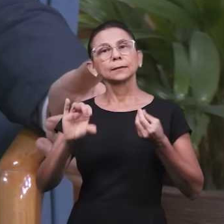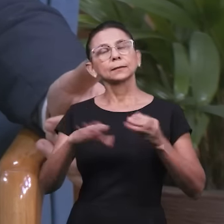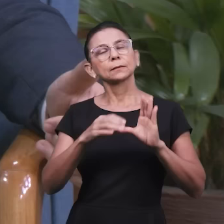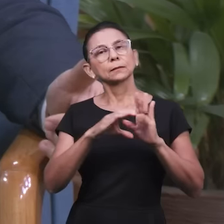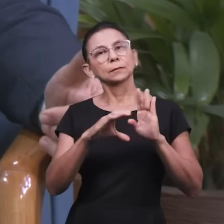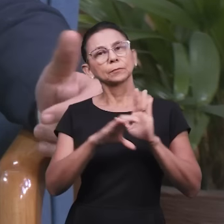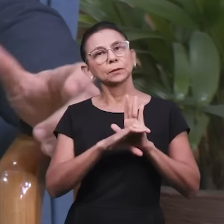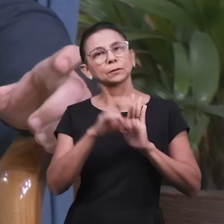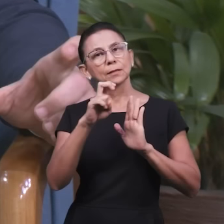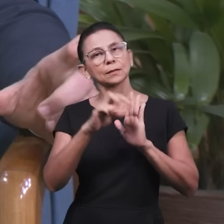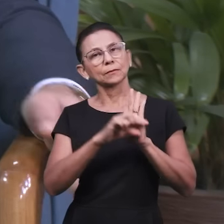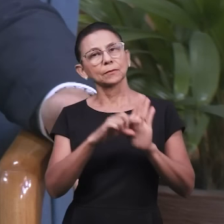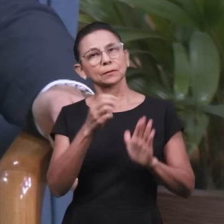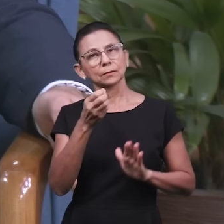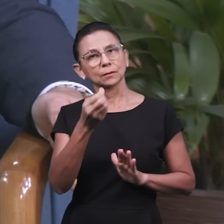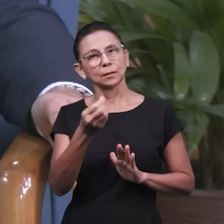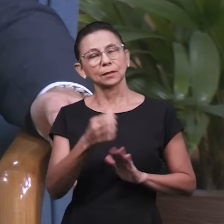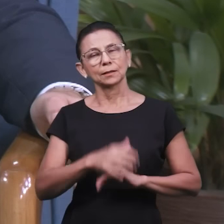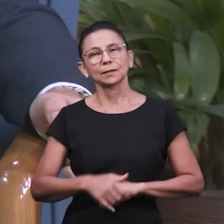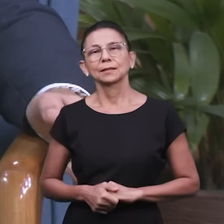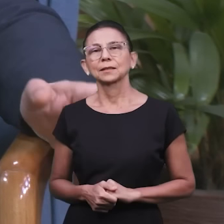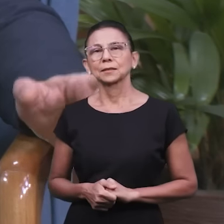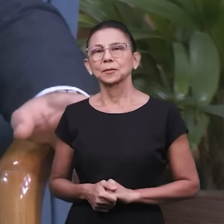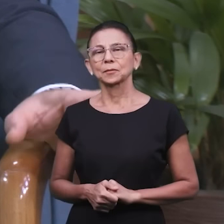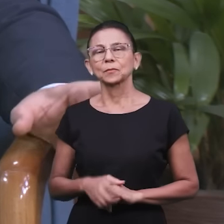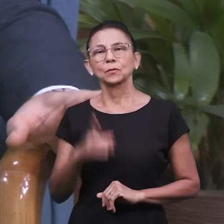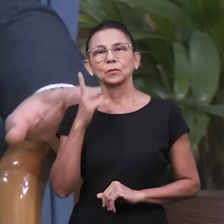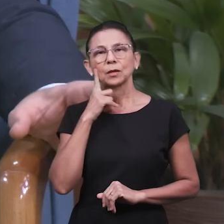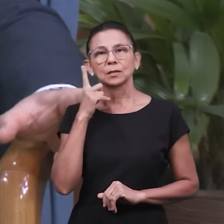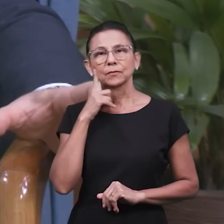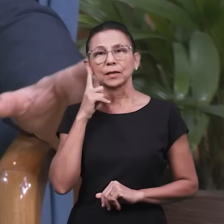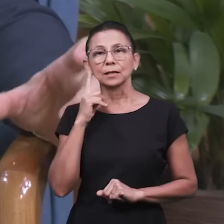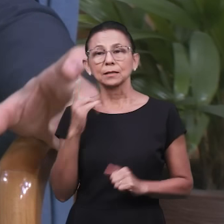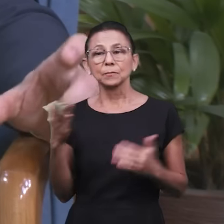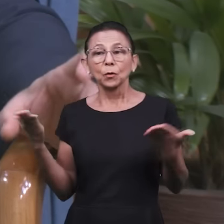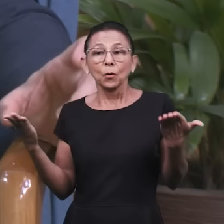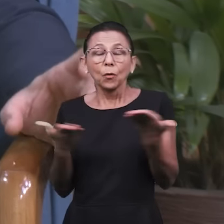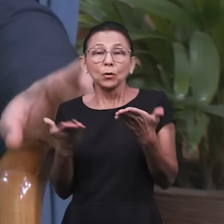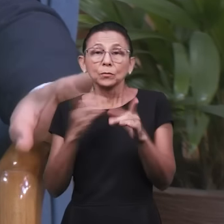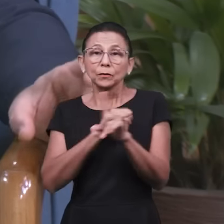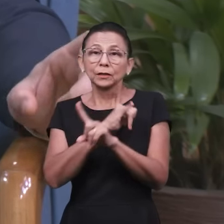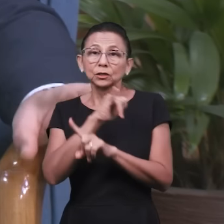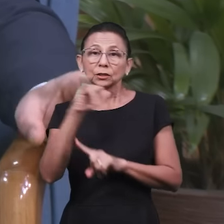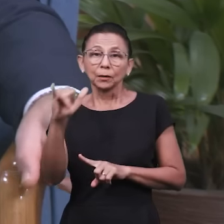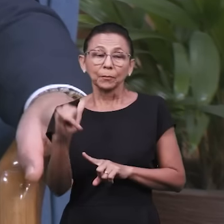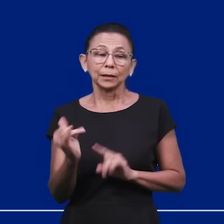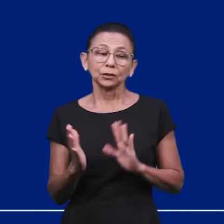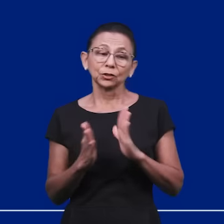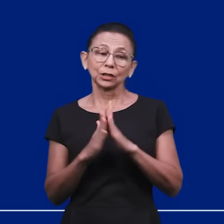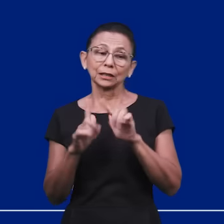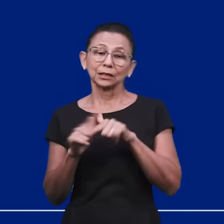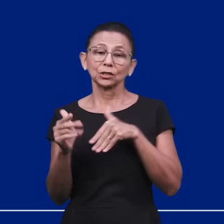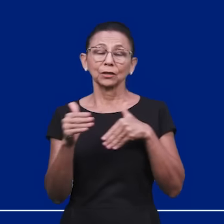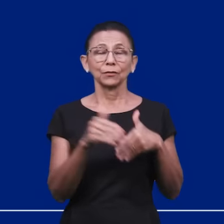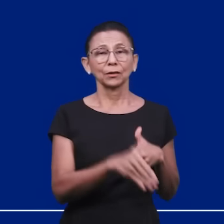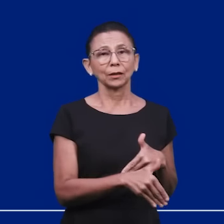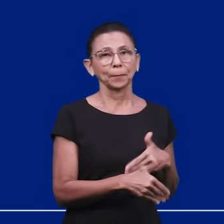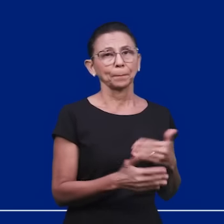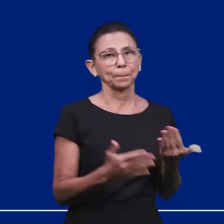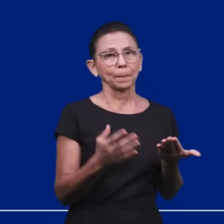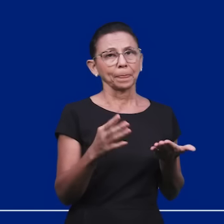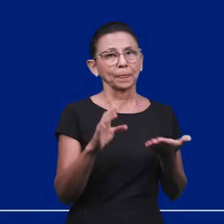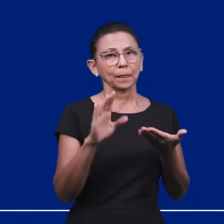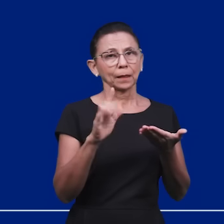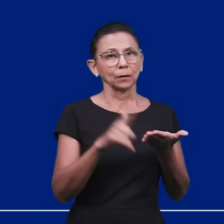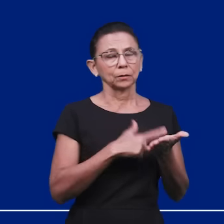6, e que mostra exatamente esse momento, profeticamente, na vida da igreja infiel. E diz assim: eu abri ao